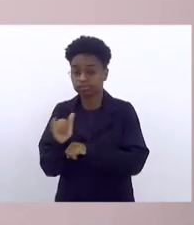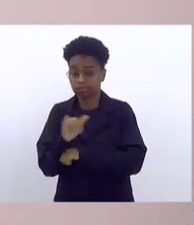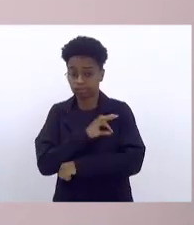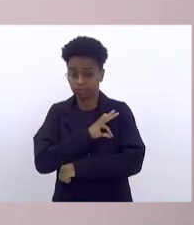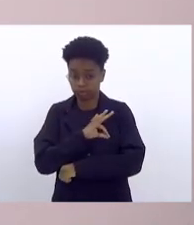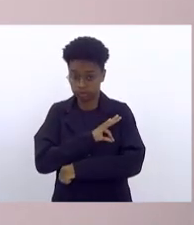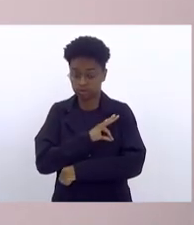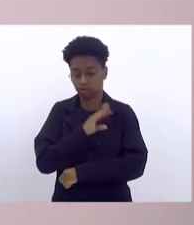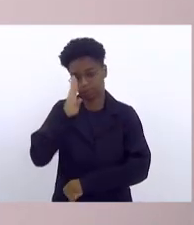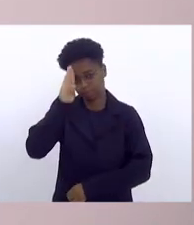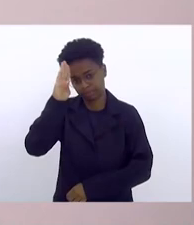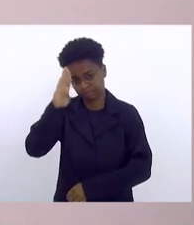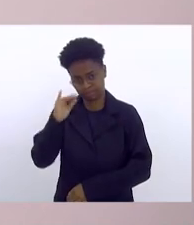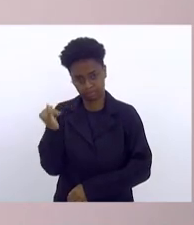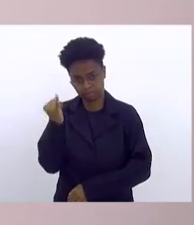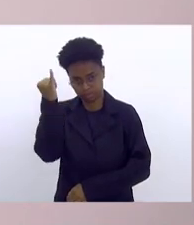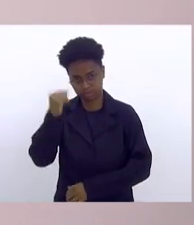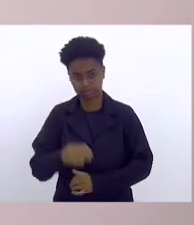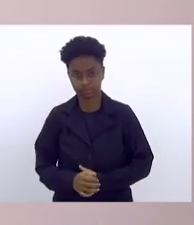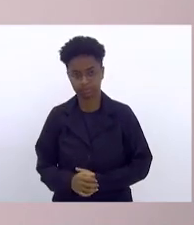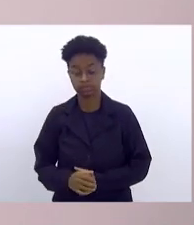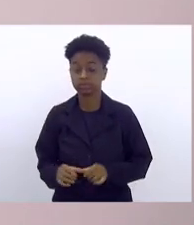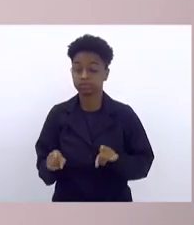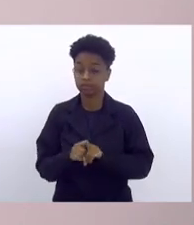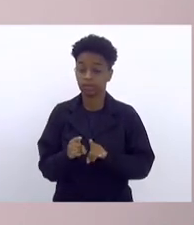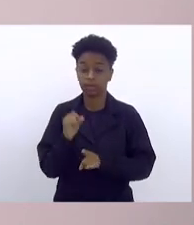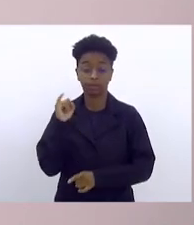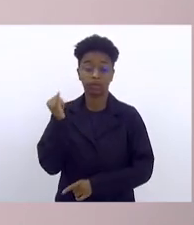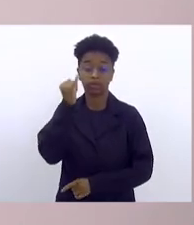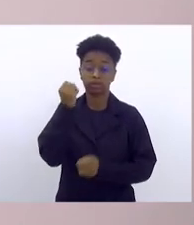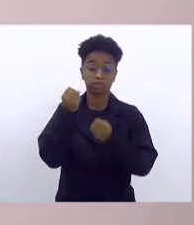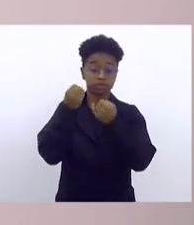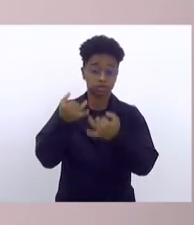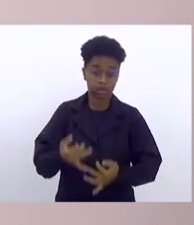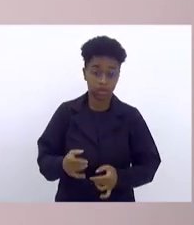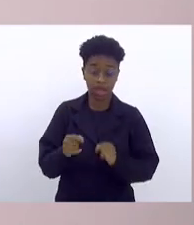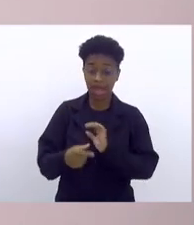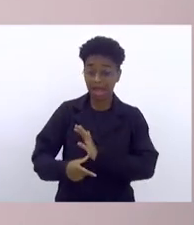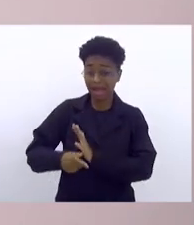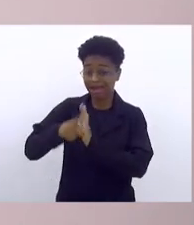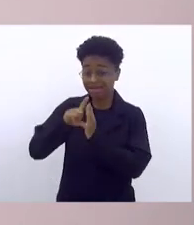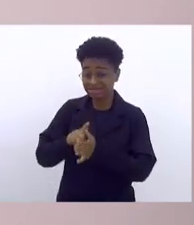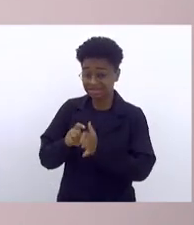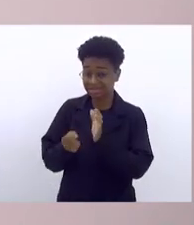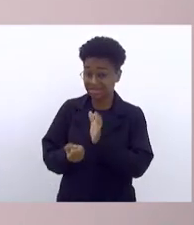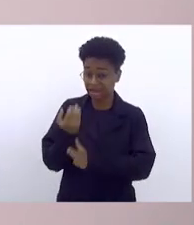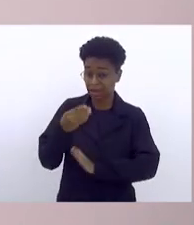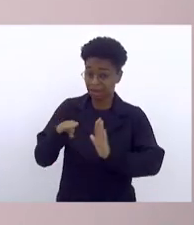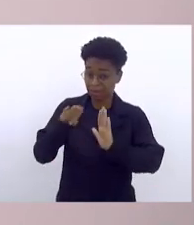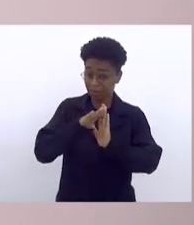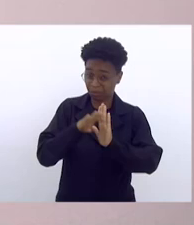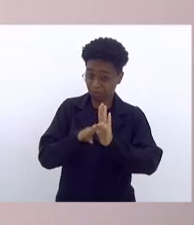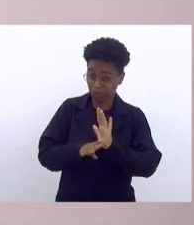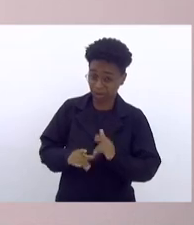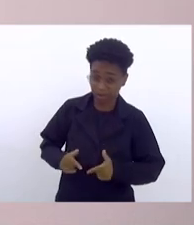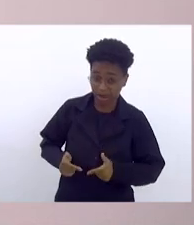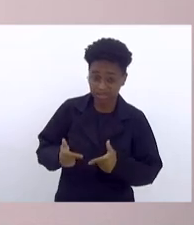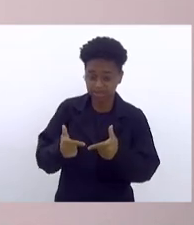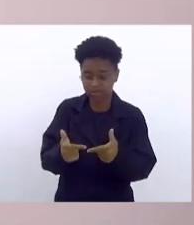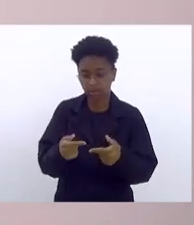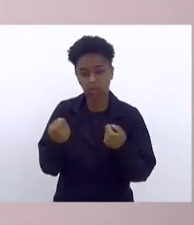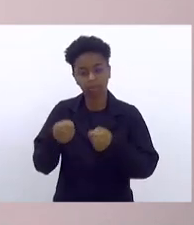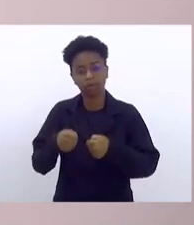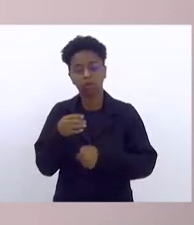que são vitais vale ressaltar por fim que antes de criar um programa de ação é